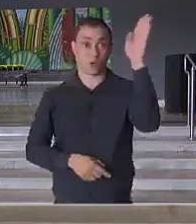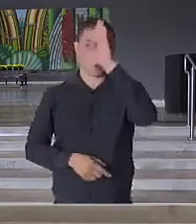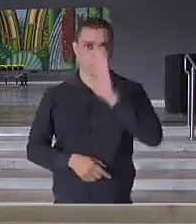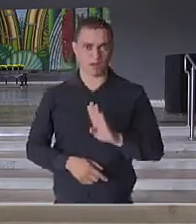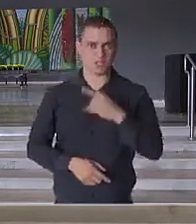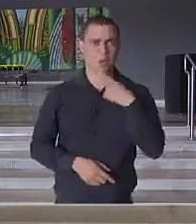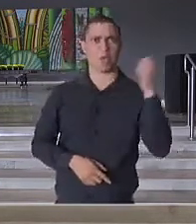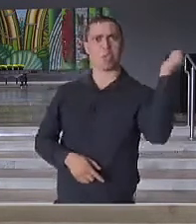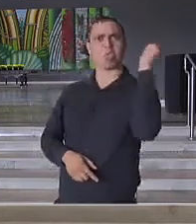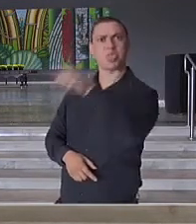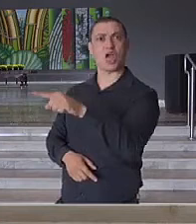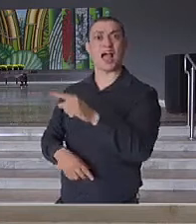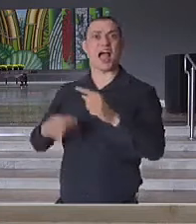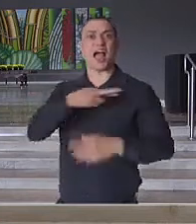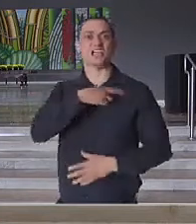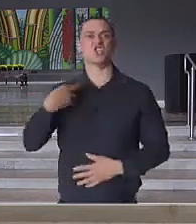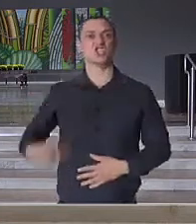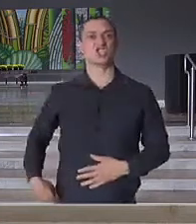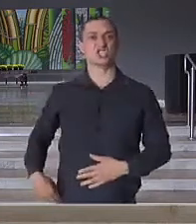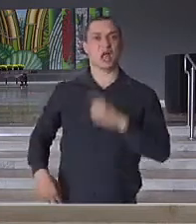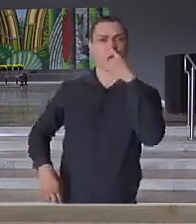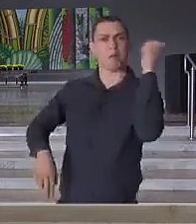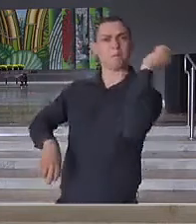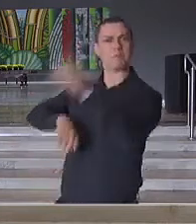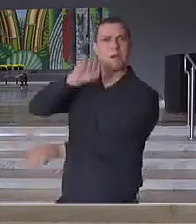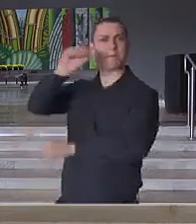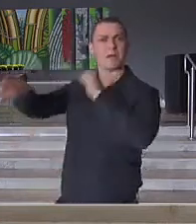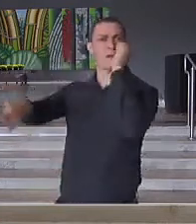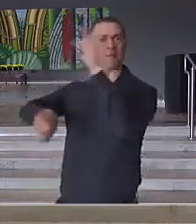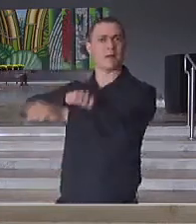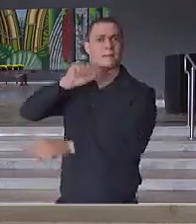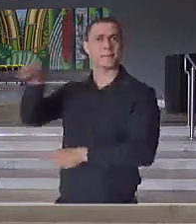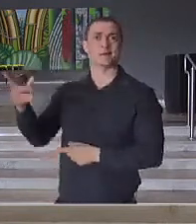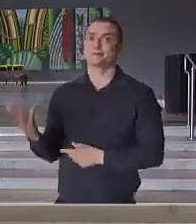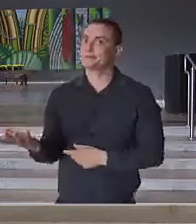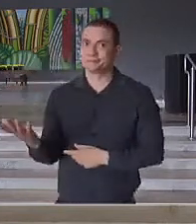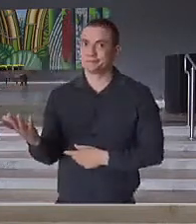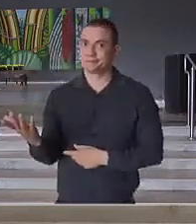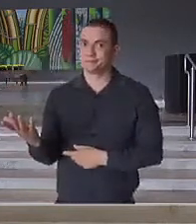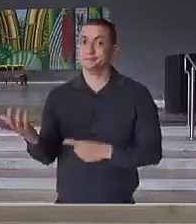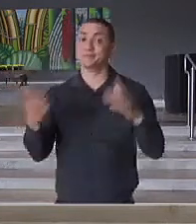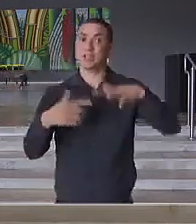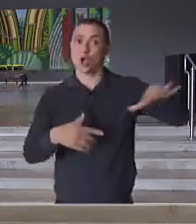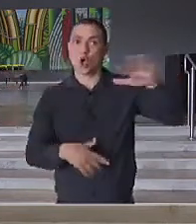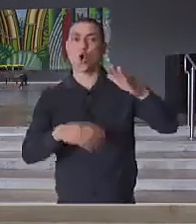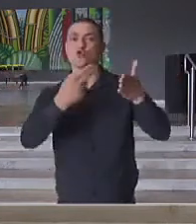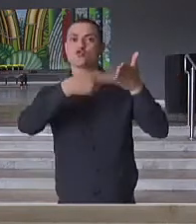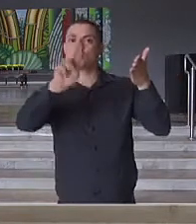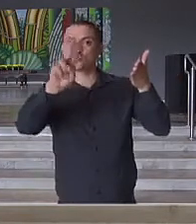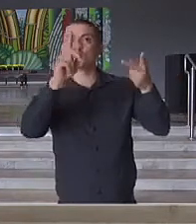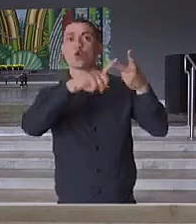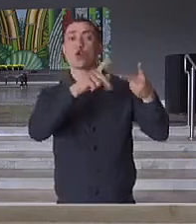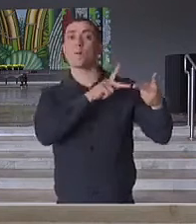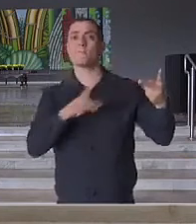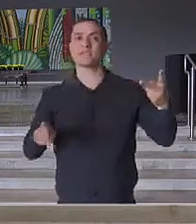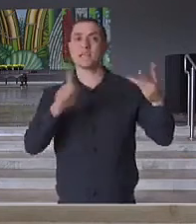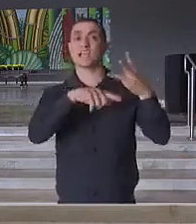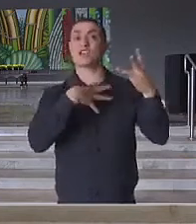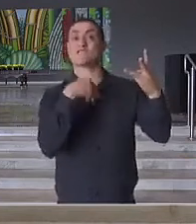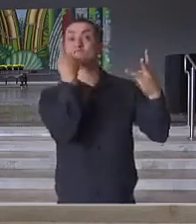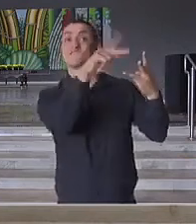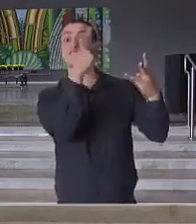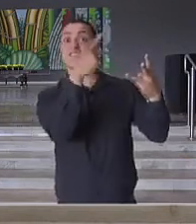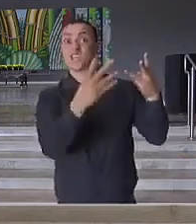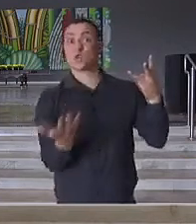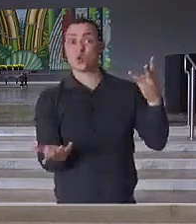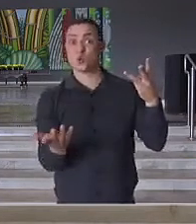a China inúmeras vezes através da sua diplomacia, do seu chanceler, do presidente da República, dos filhos do presidente